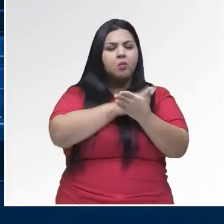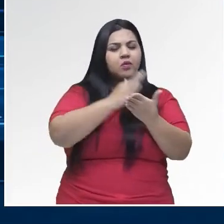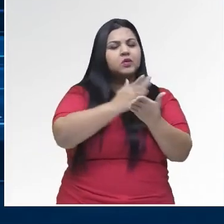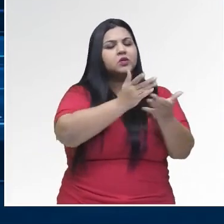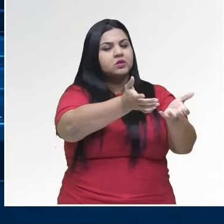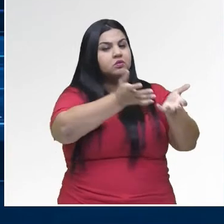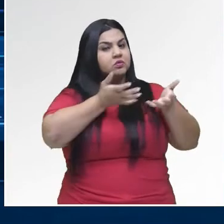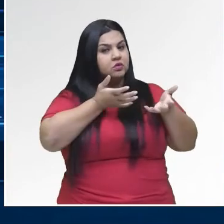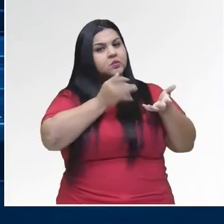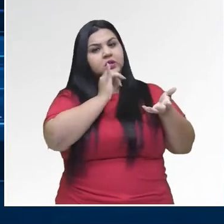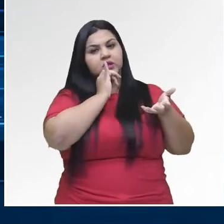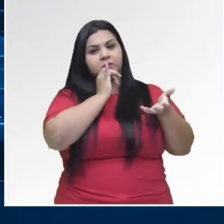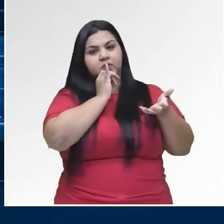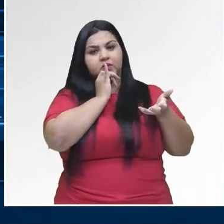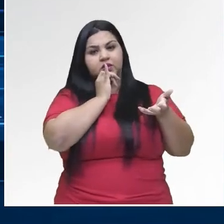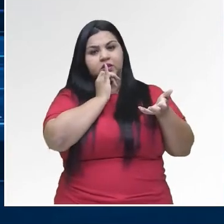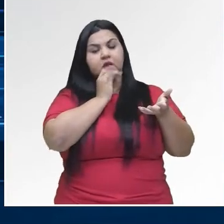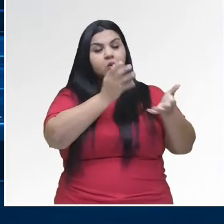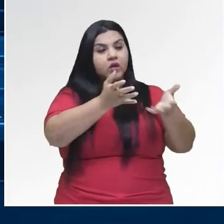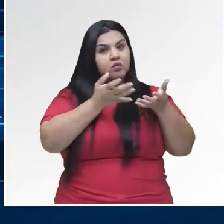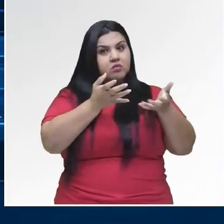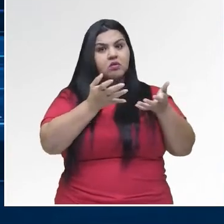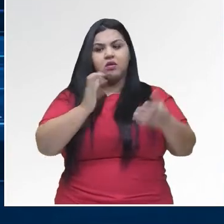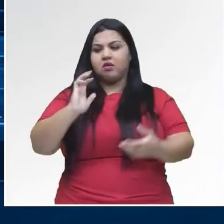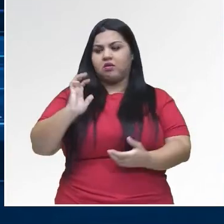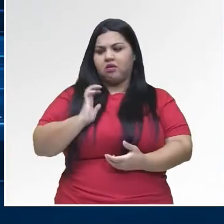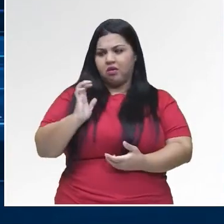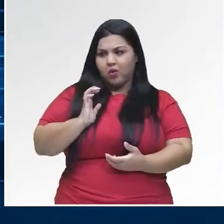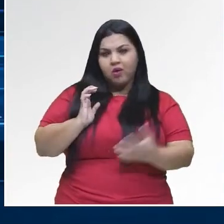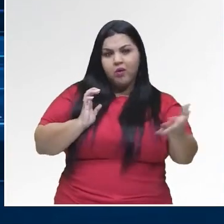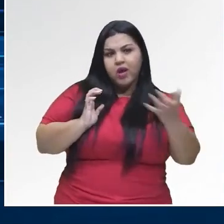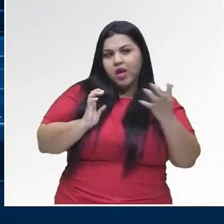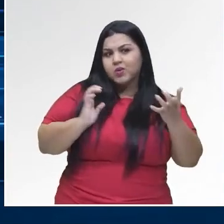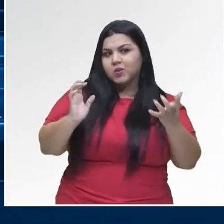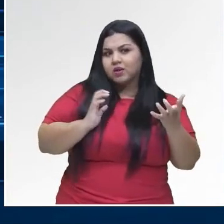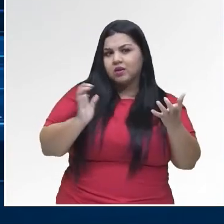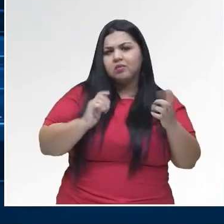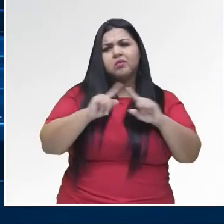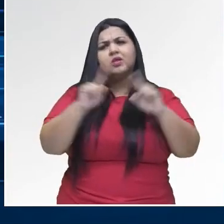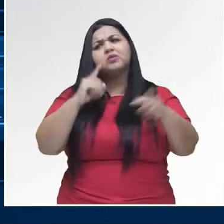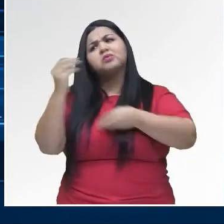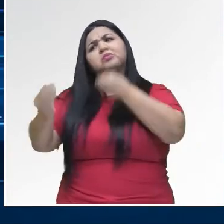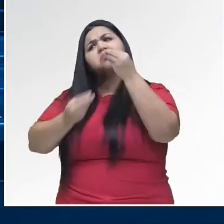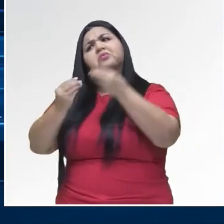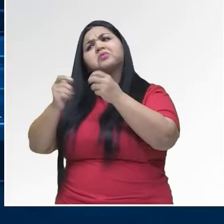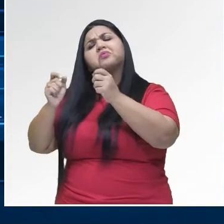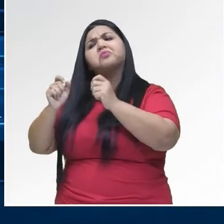por exemplo, eu quero ser rico. Mas como que eu vou ser rico?